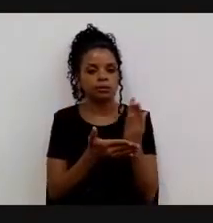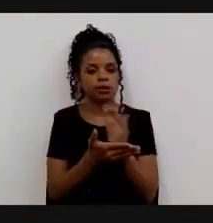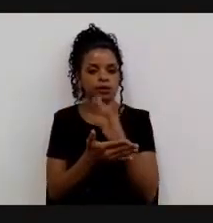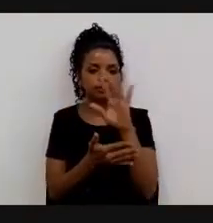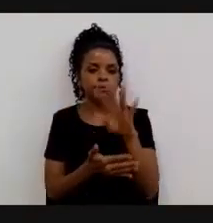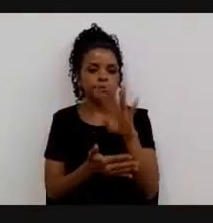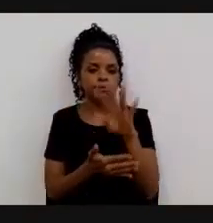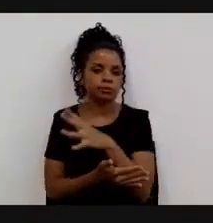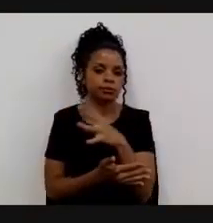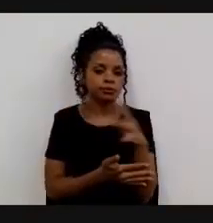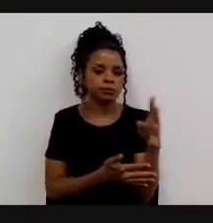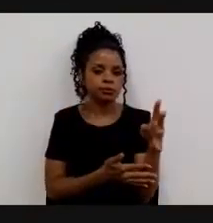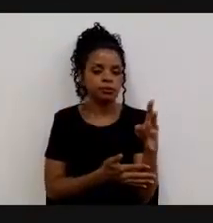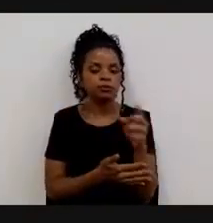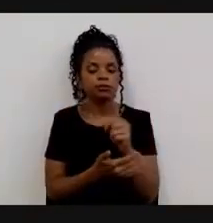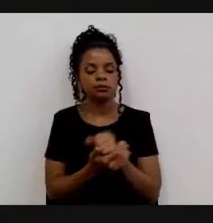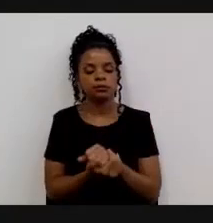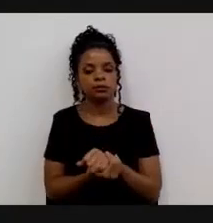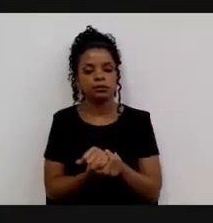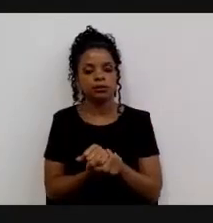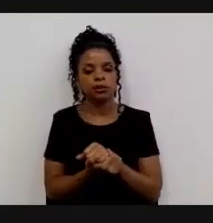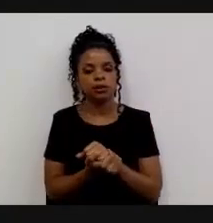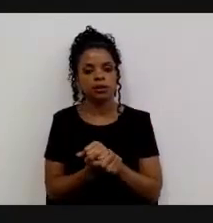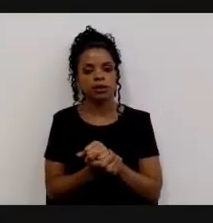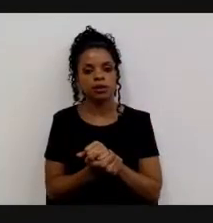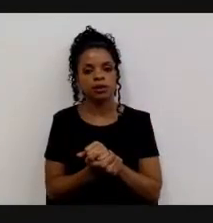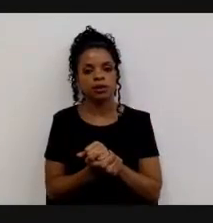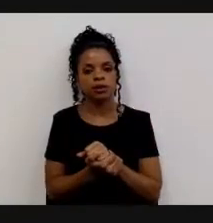vocês. E